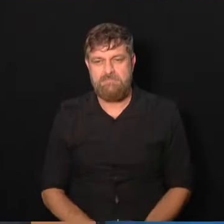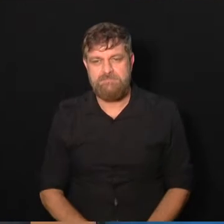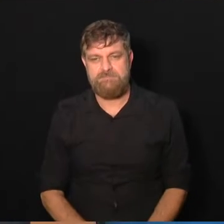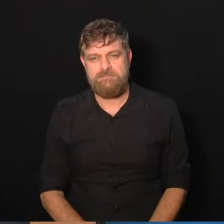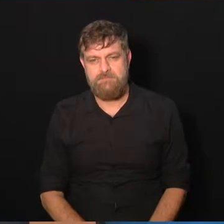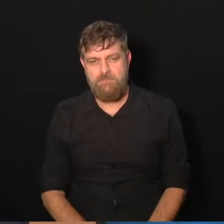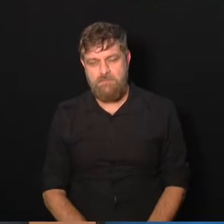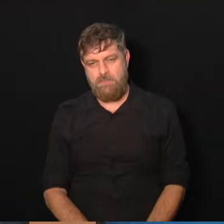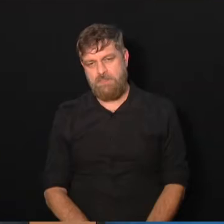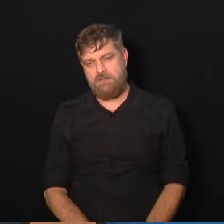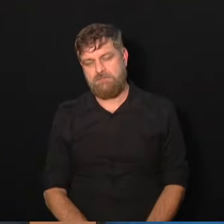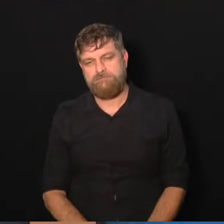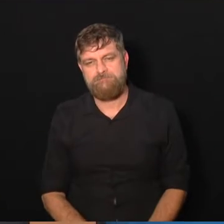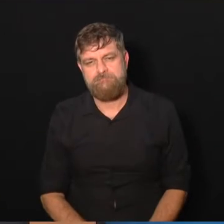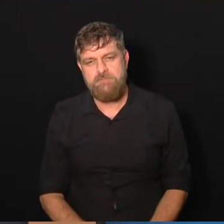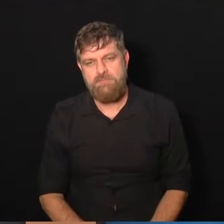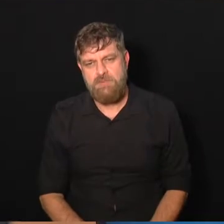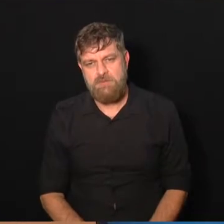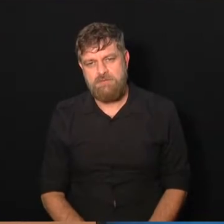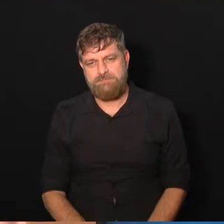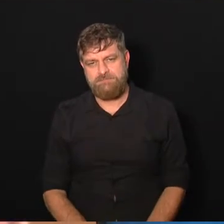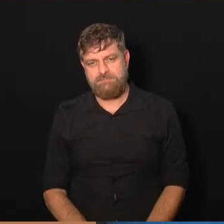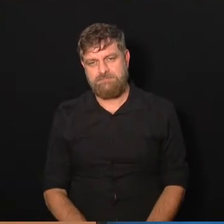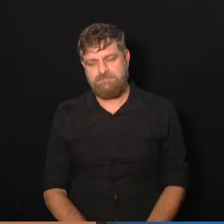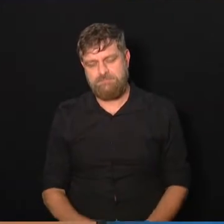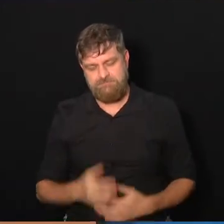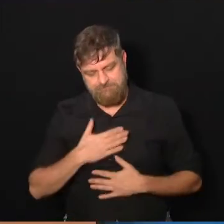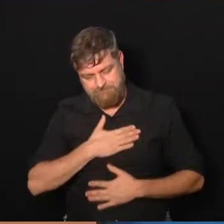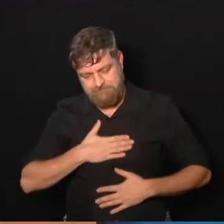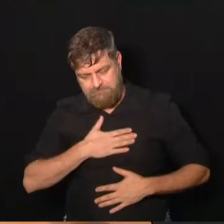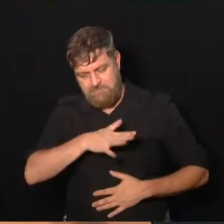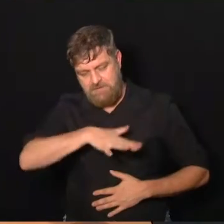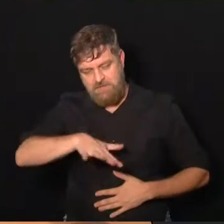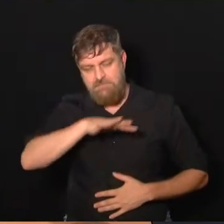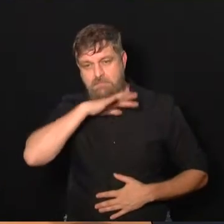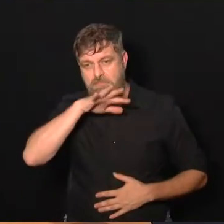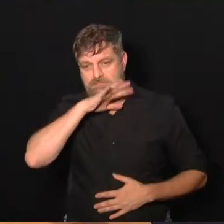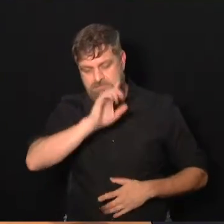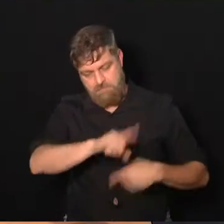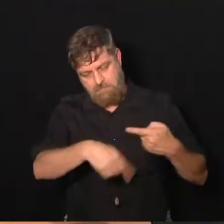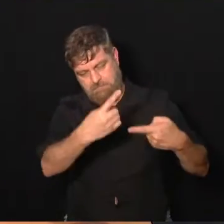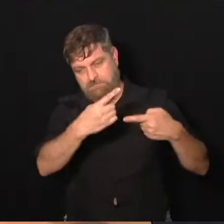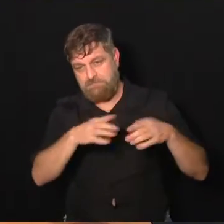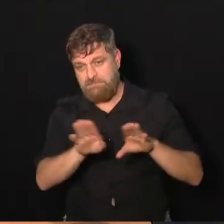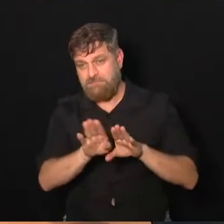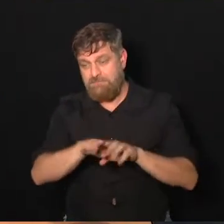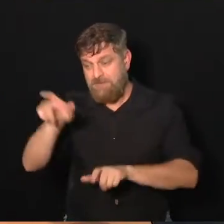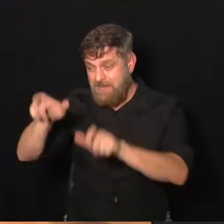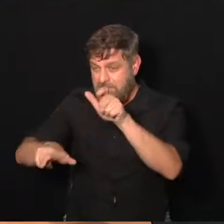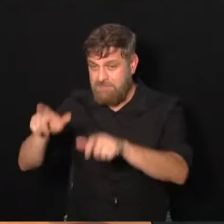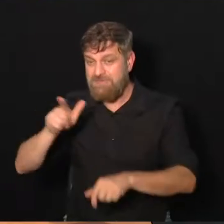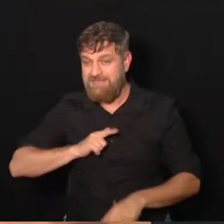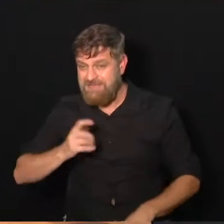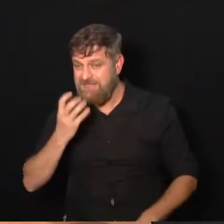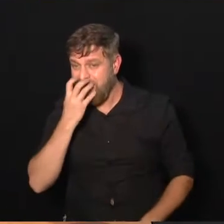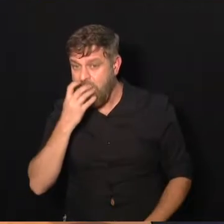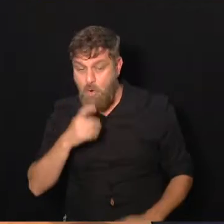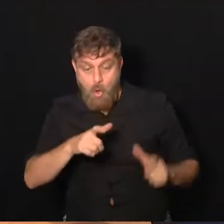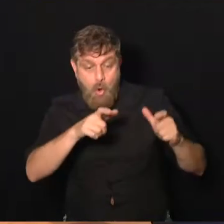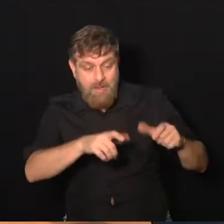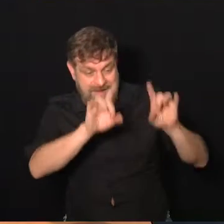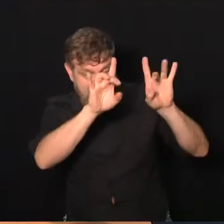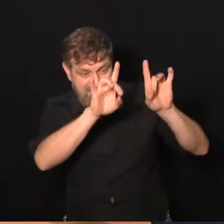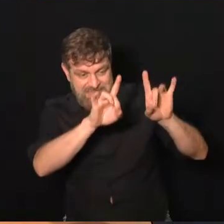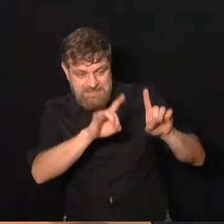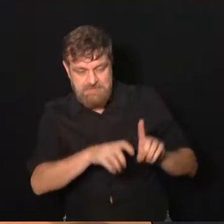dessa envergadura na cidade de Campinas. Então, isso traz benefício para a questão animal, traz um benefício para os seus proprietários, onde vai ter um local específico